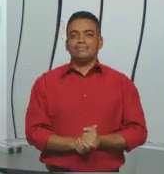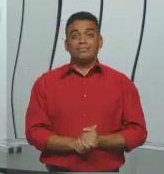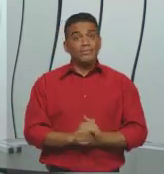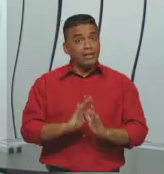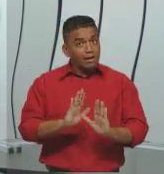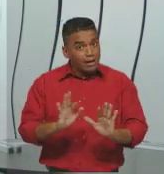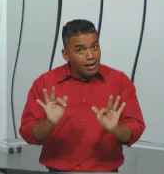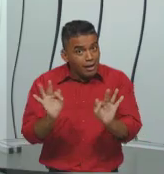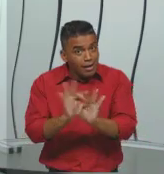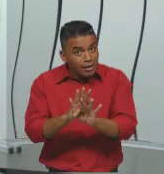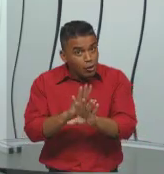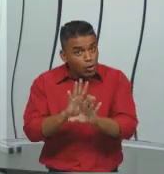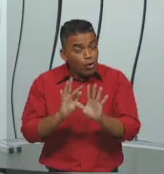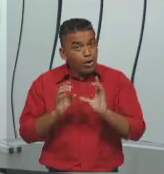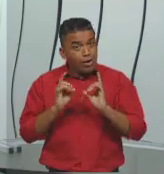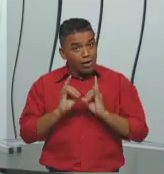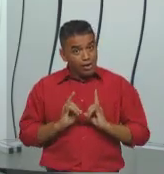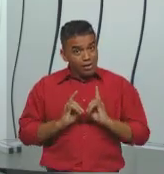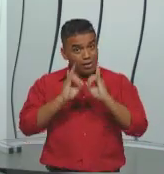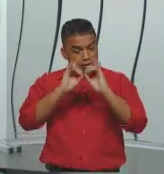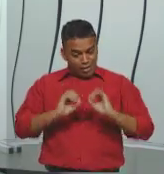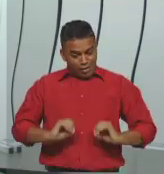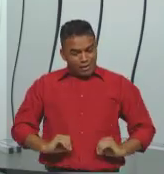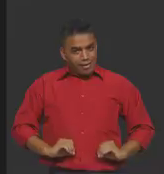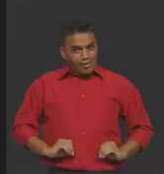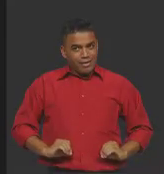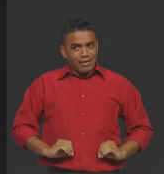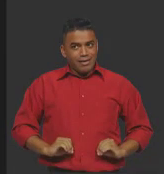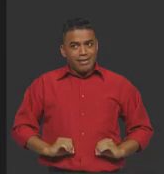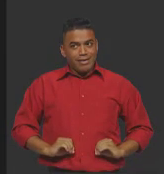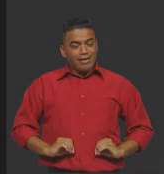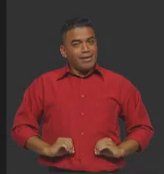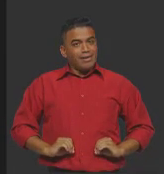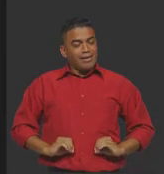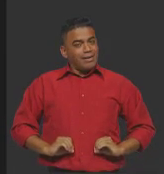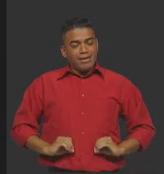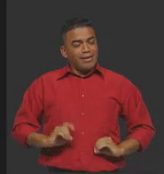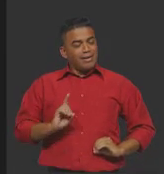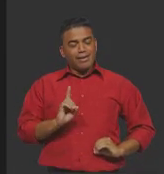Não acabaram os hormônios das suprarrenais. Temos também os